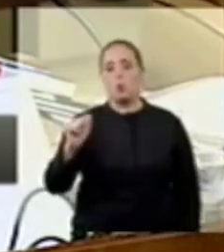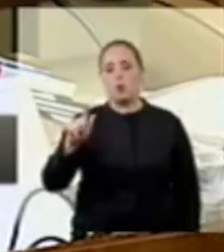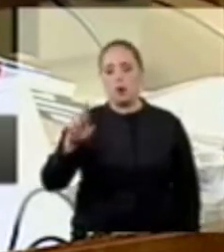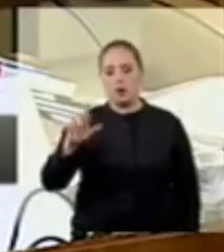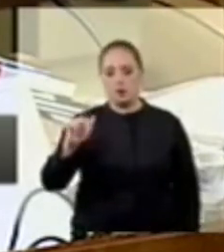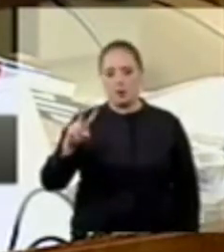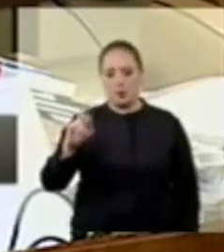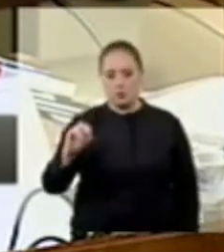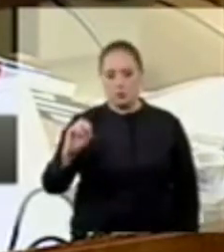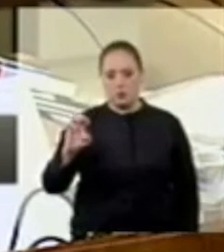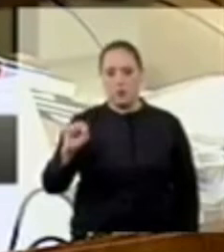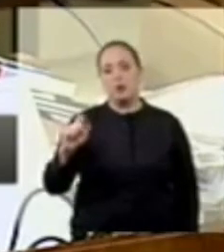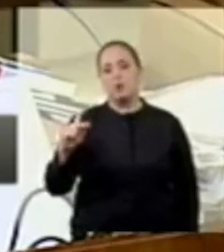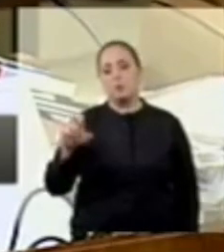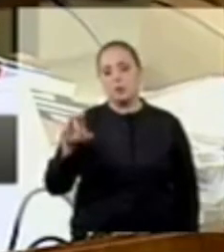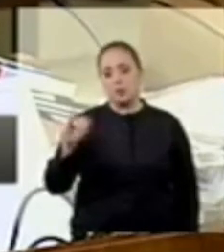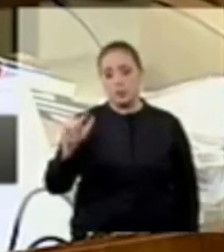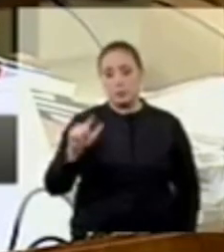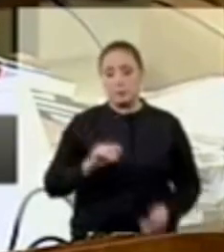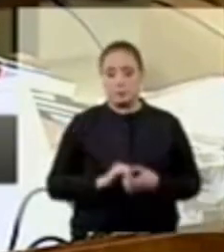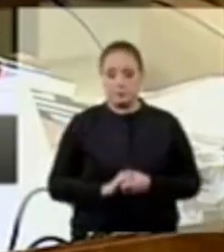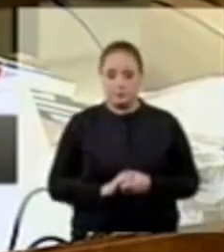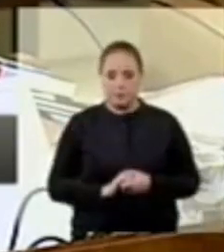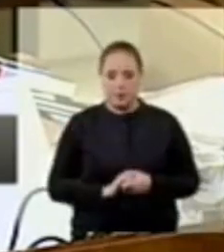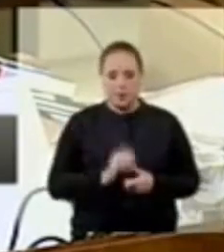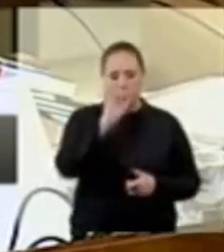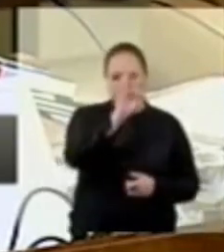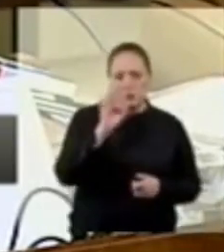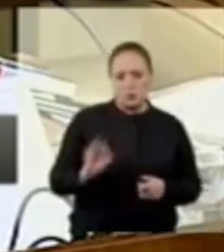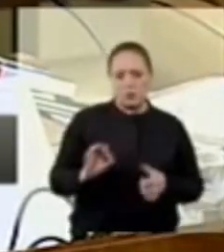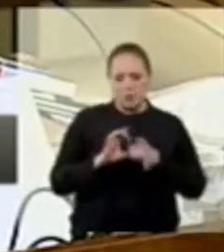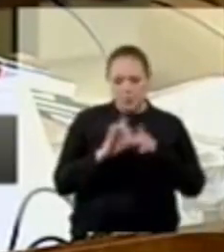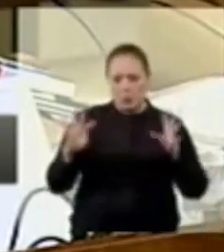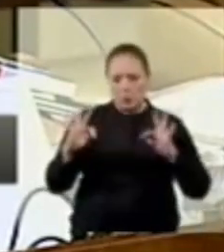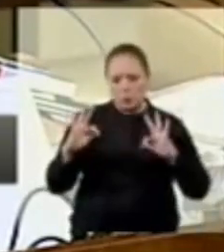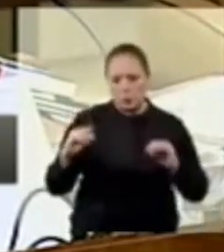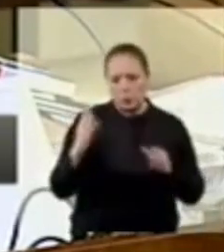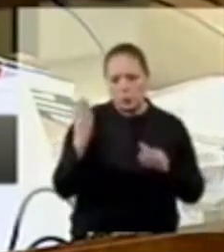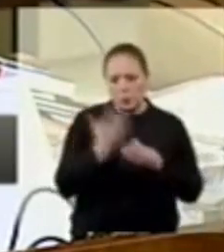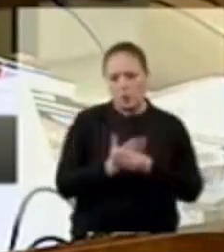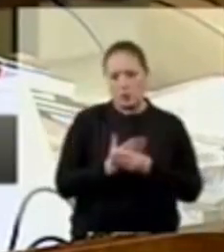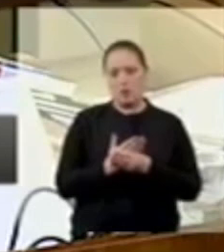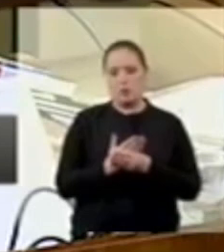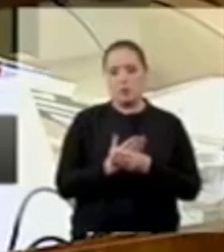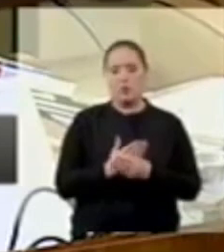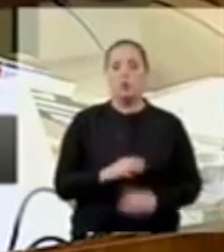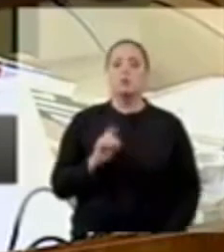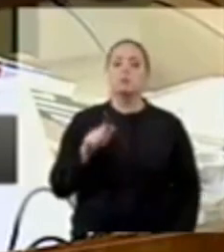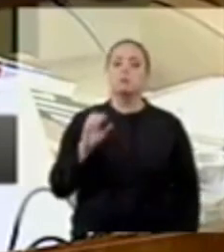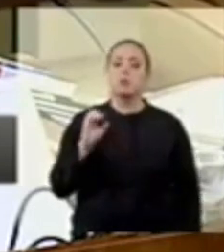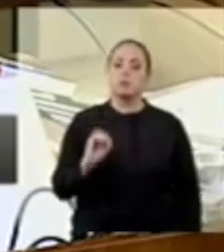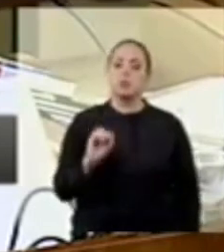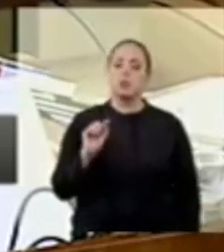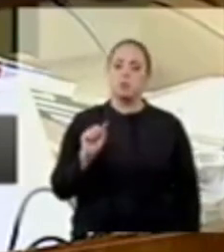bem o percentual de absolvição em todos esses processos foi de